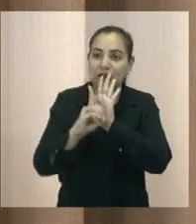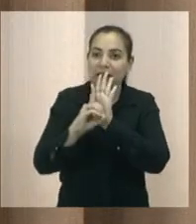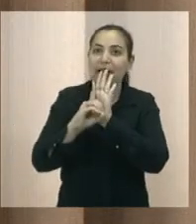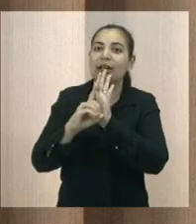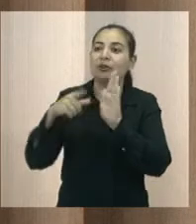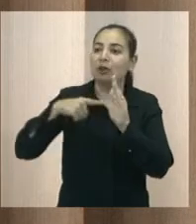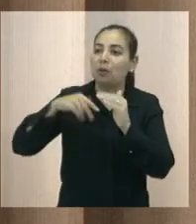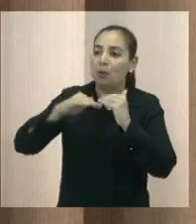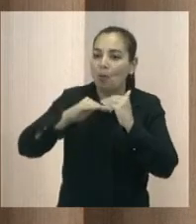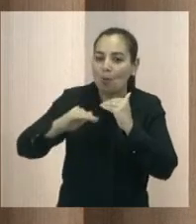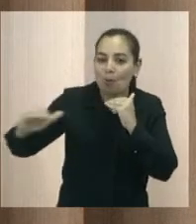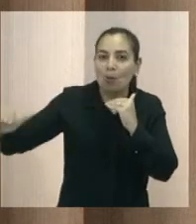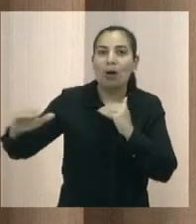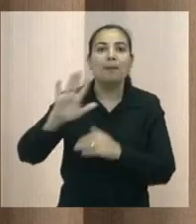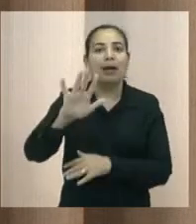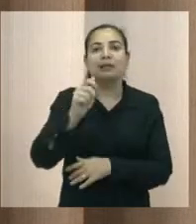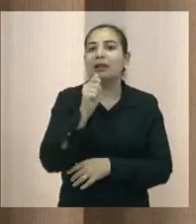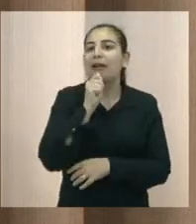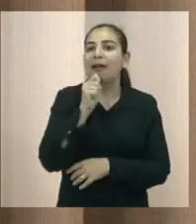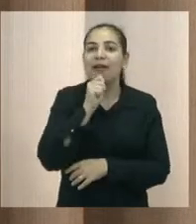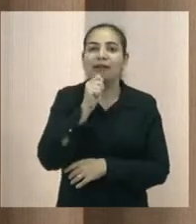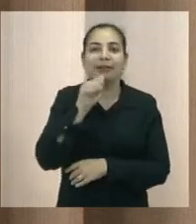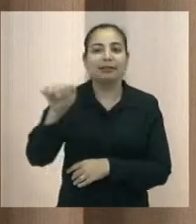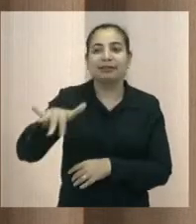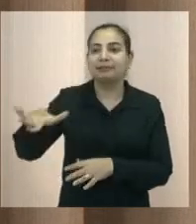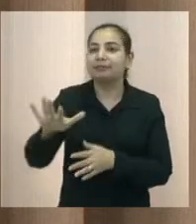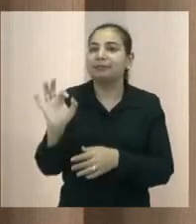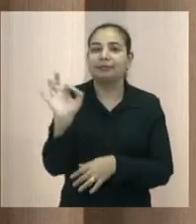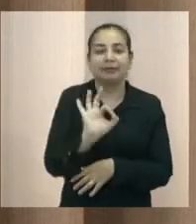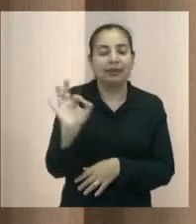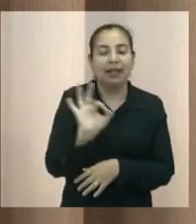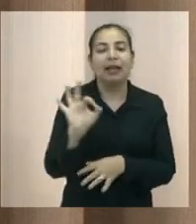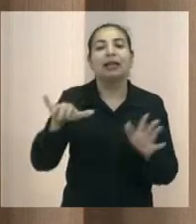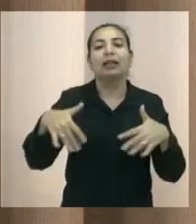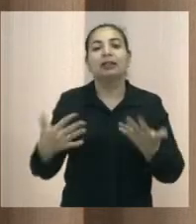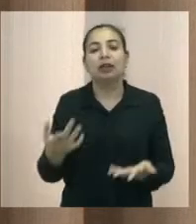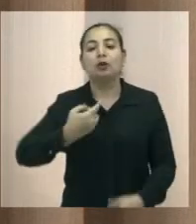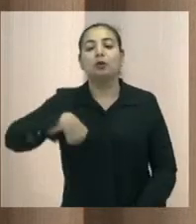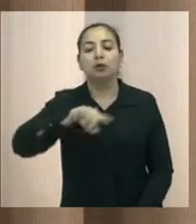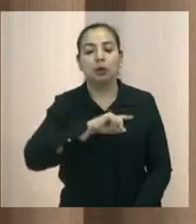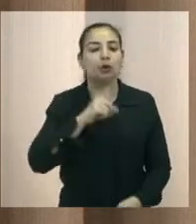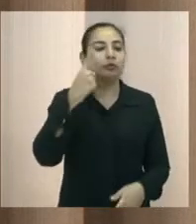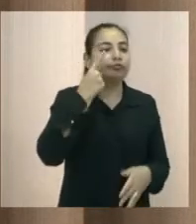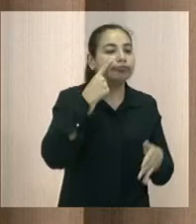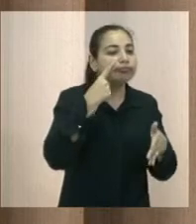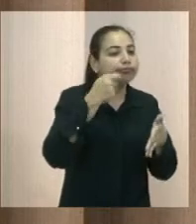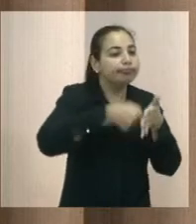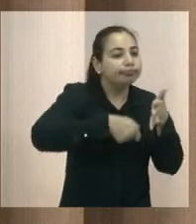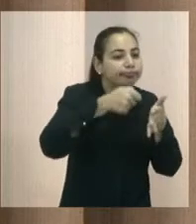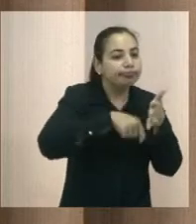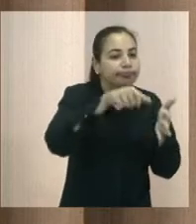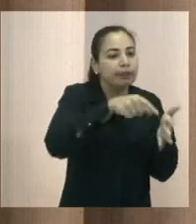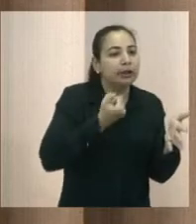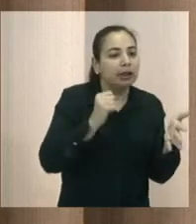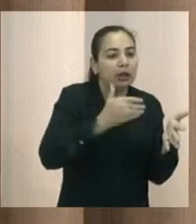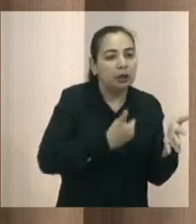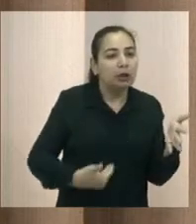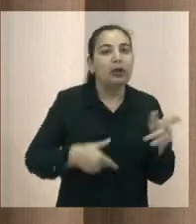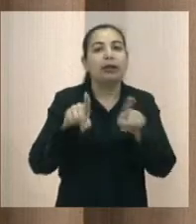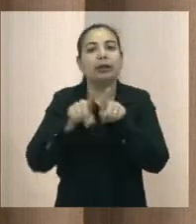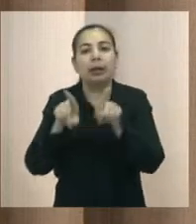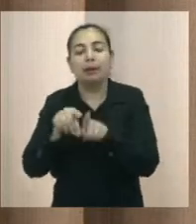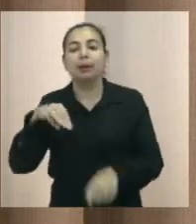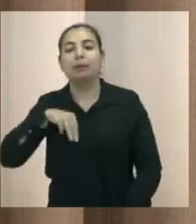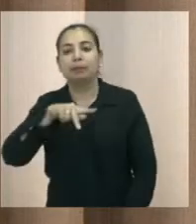território, mas isso não foi efetivado ainda, e nós estamos solicitando tanto a intervenção da Defensoria Pública quanto do Ministério Público para que,